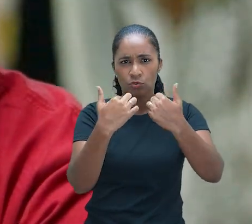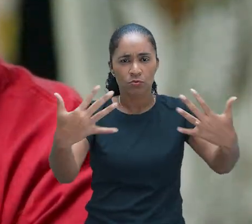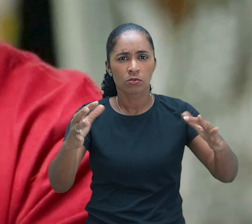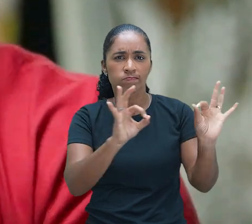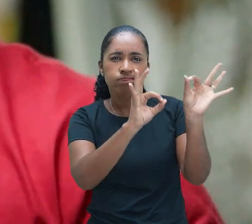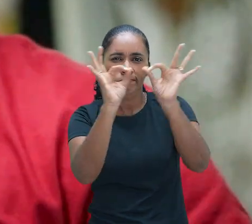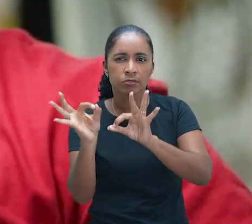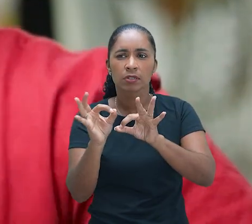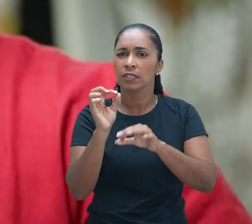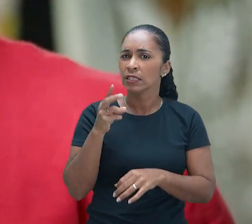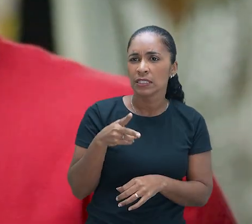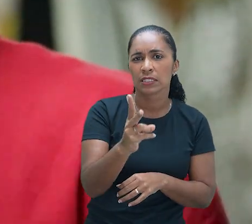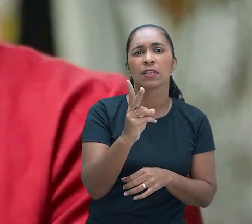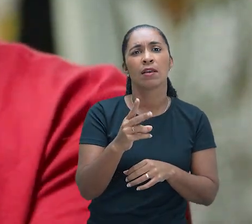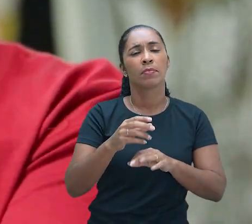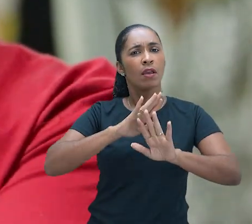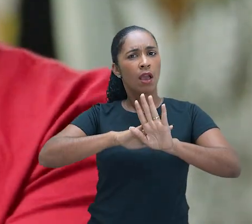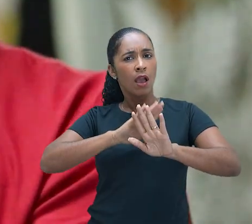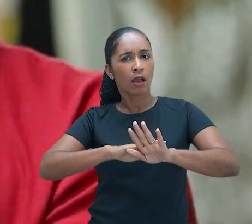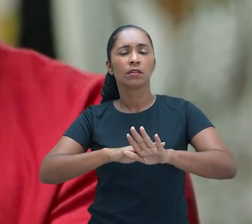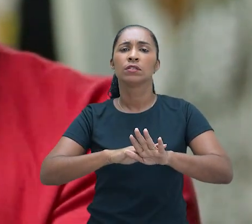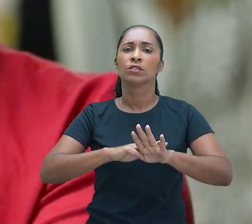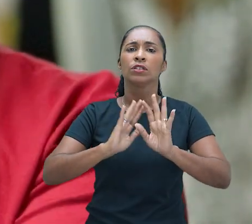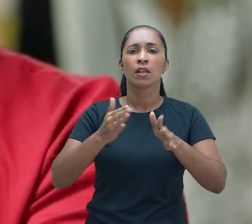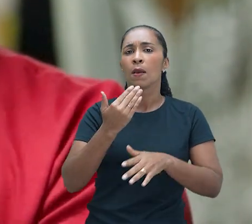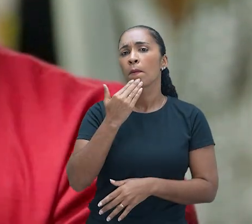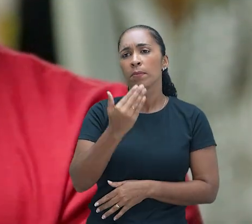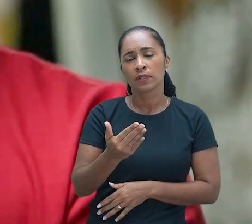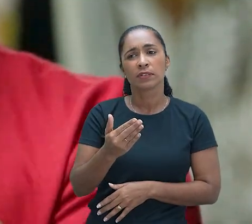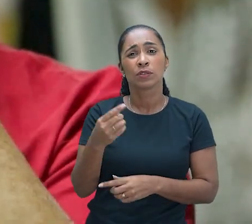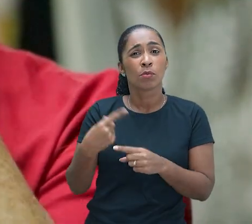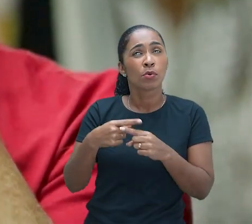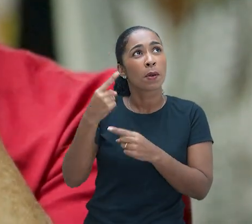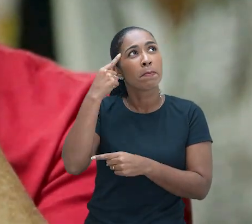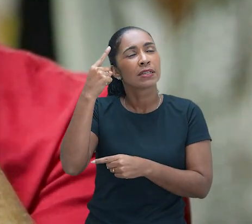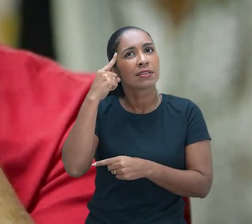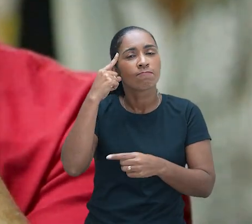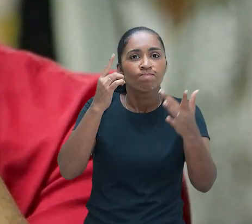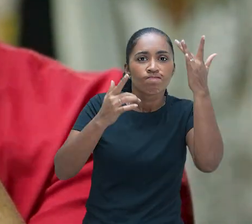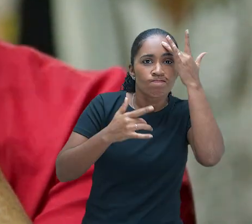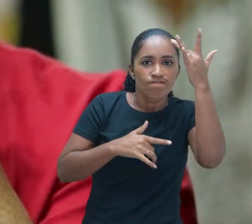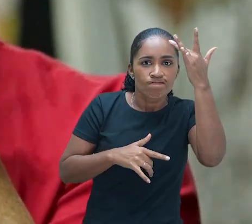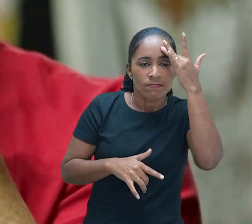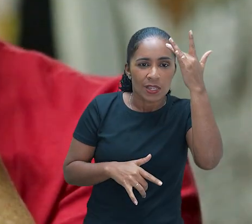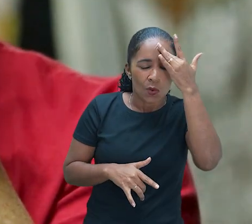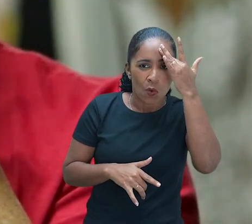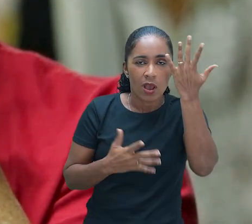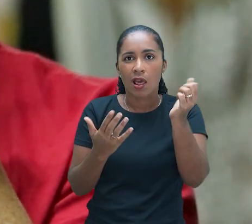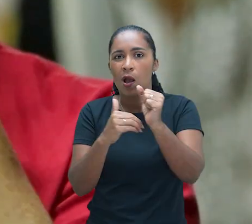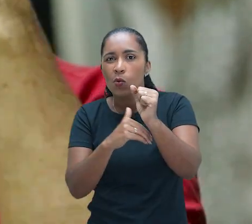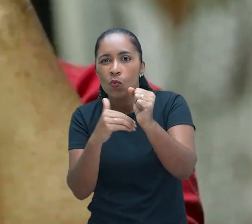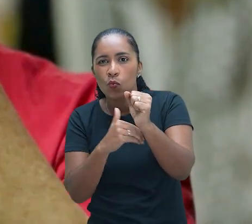atrás, ou seja, sempre em dívida, sempre tem uma demanda que eu preciso dar conta, eu preciso decorar